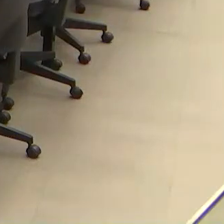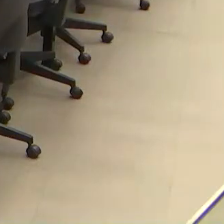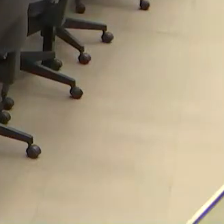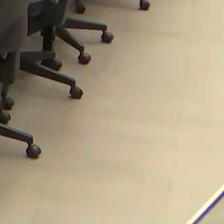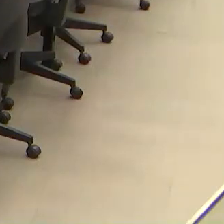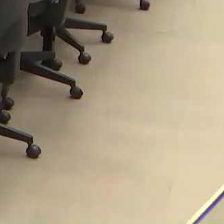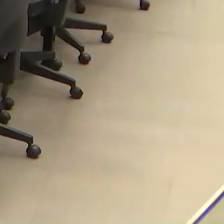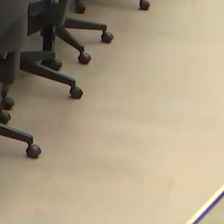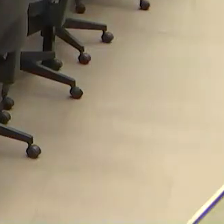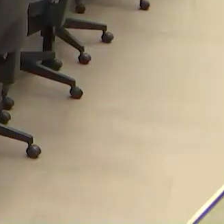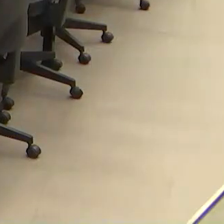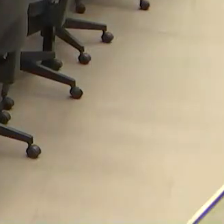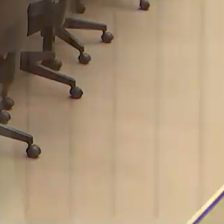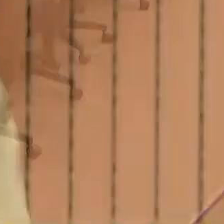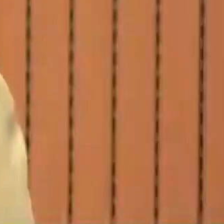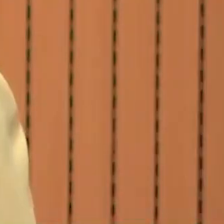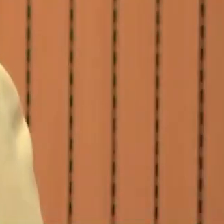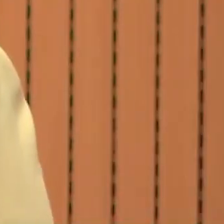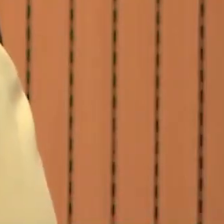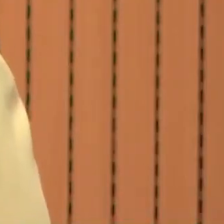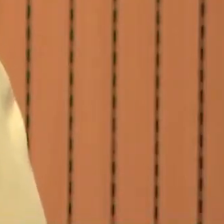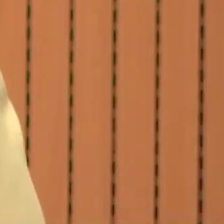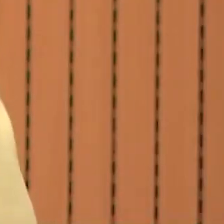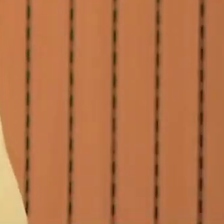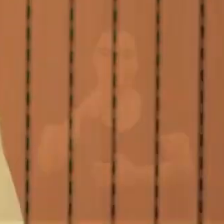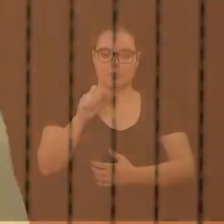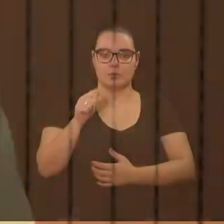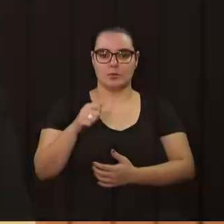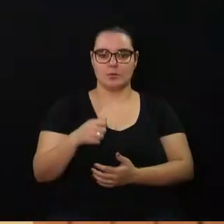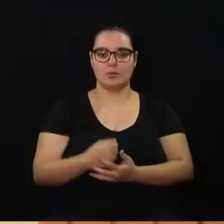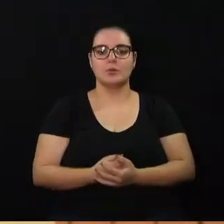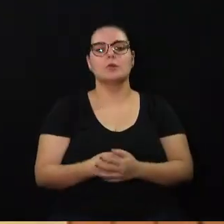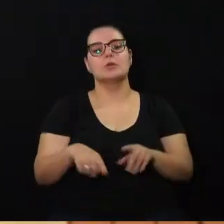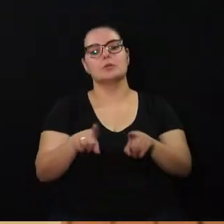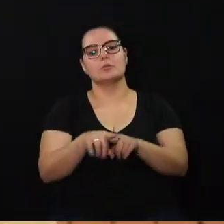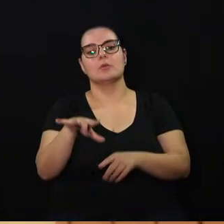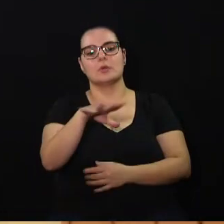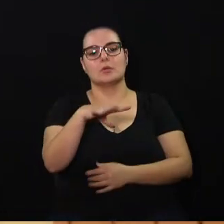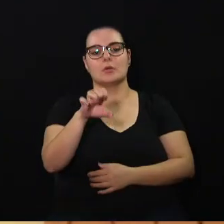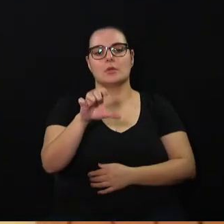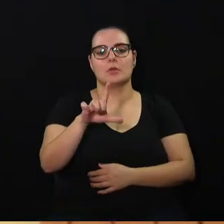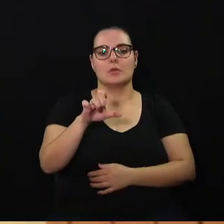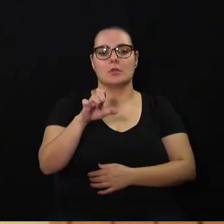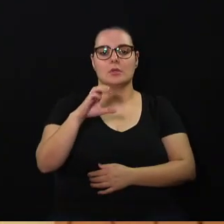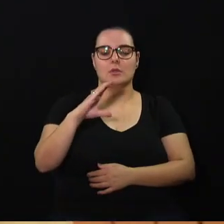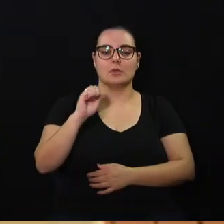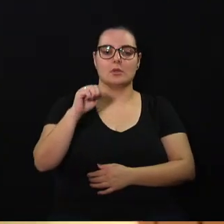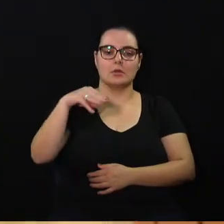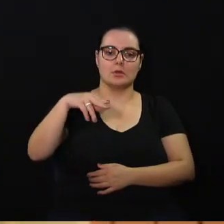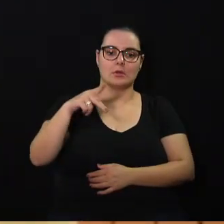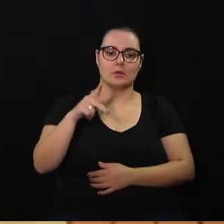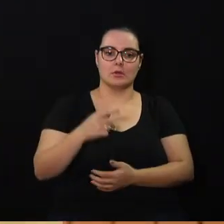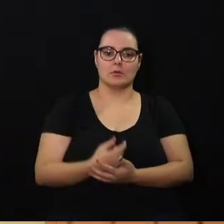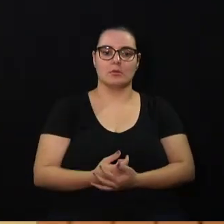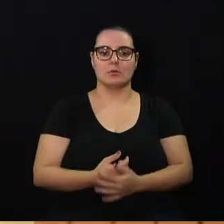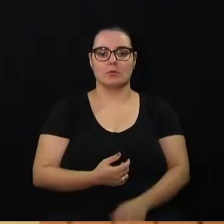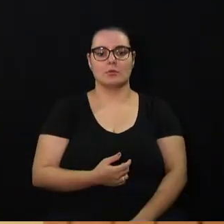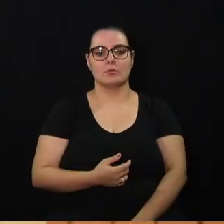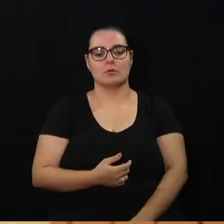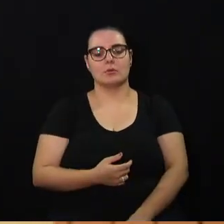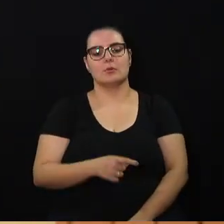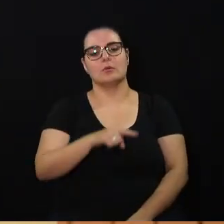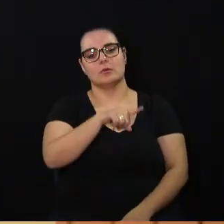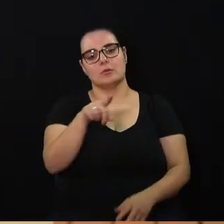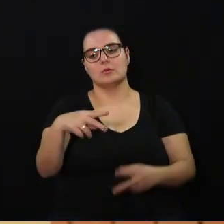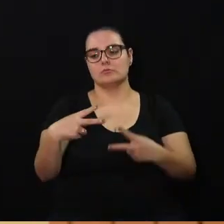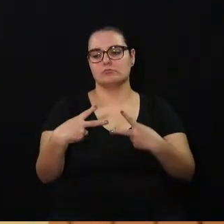futura que as outras meninas e ea ele campi daí vocês podem perceber